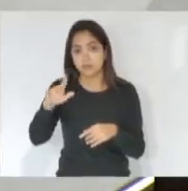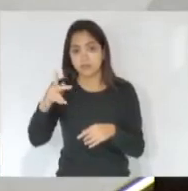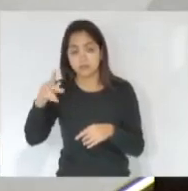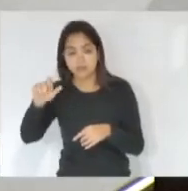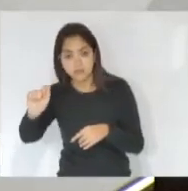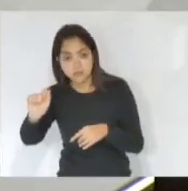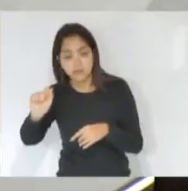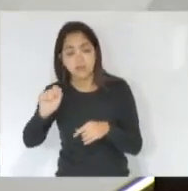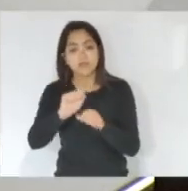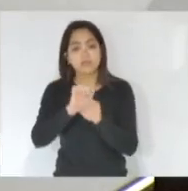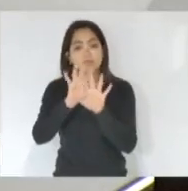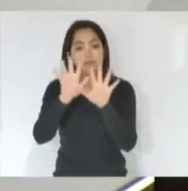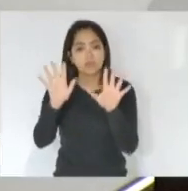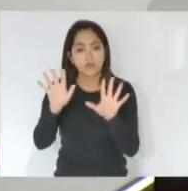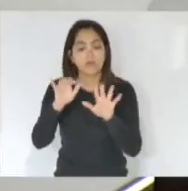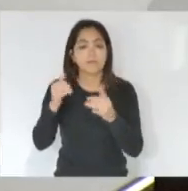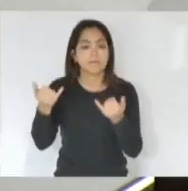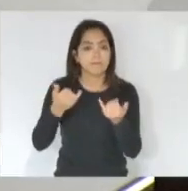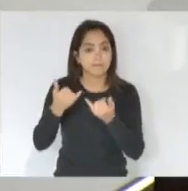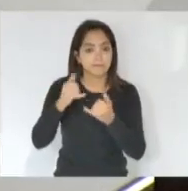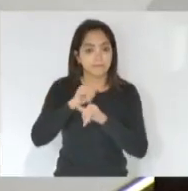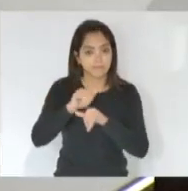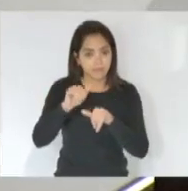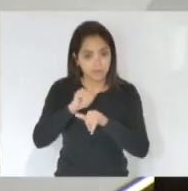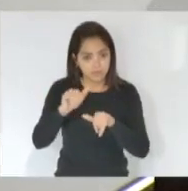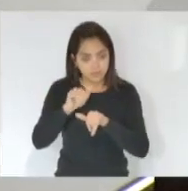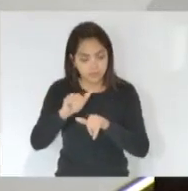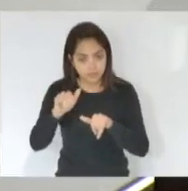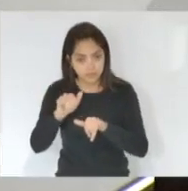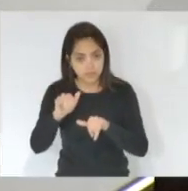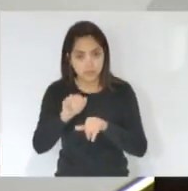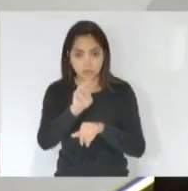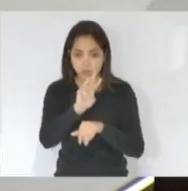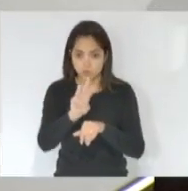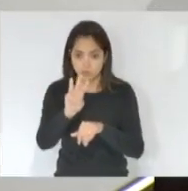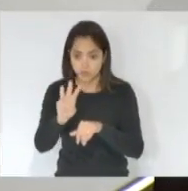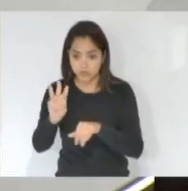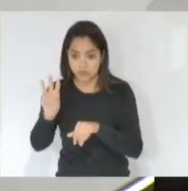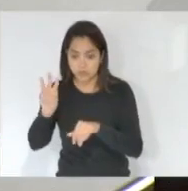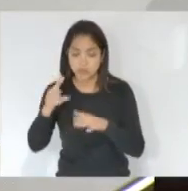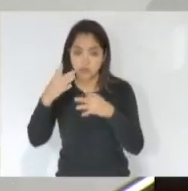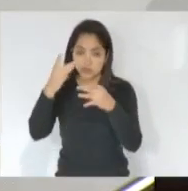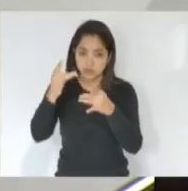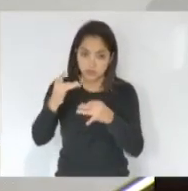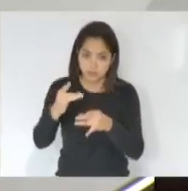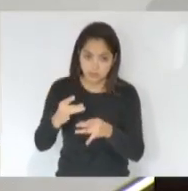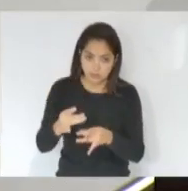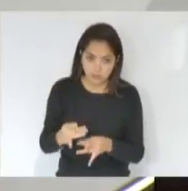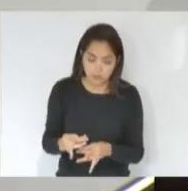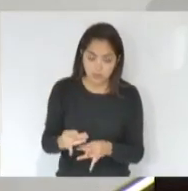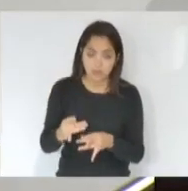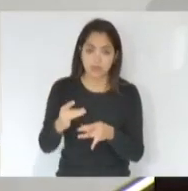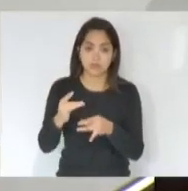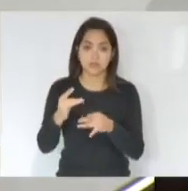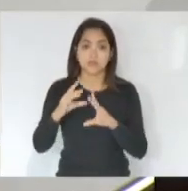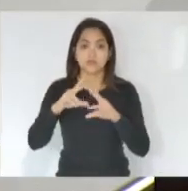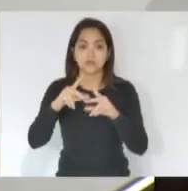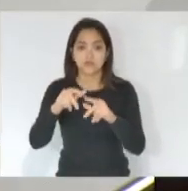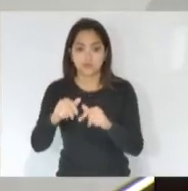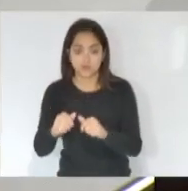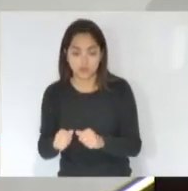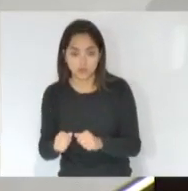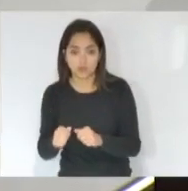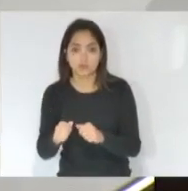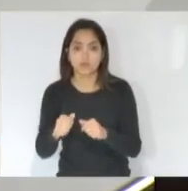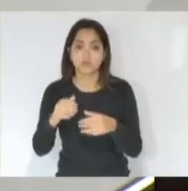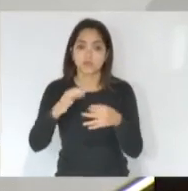transparência, com informações precisas, num site para que todos os detalhes relativos às finanças da